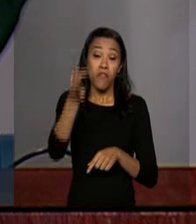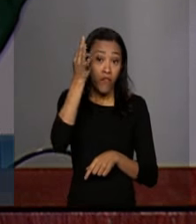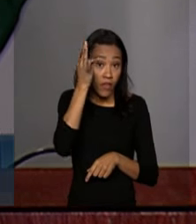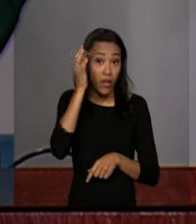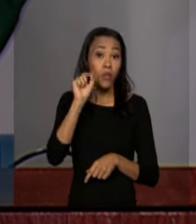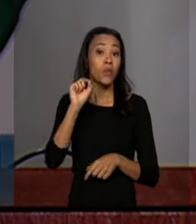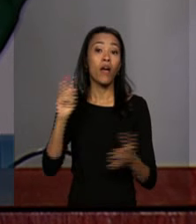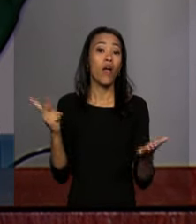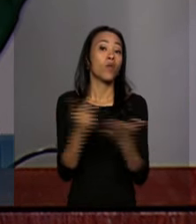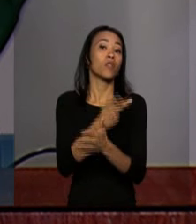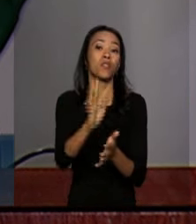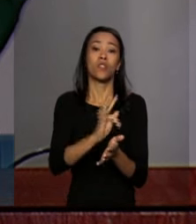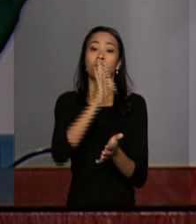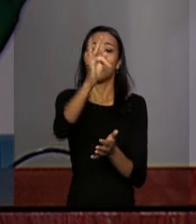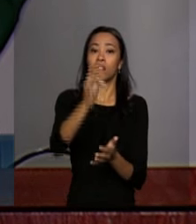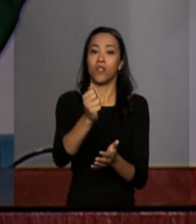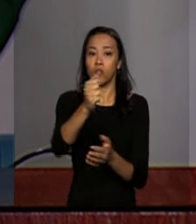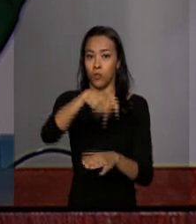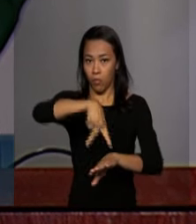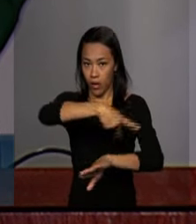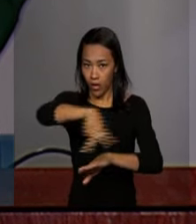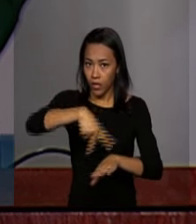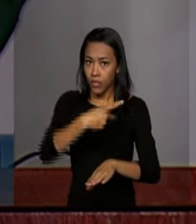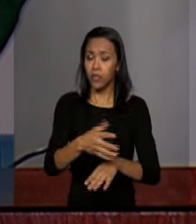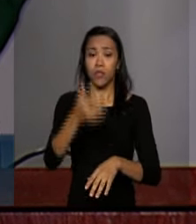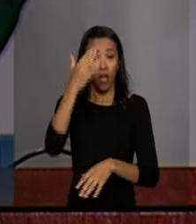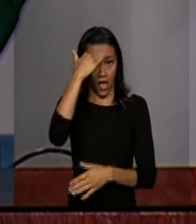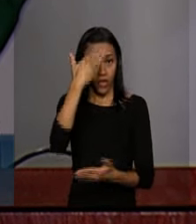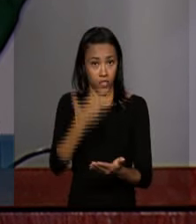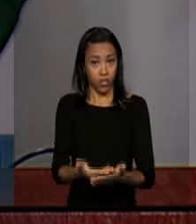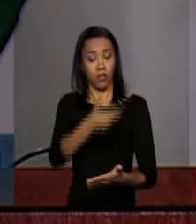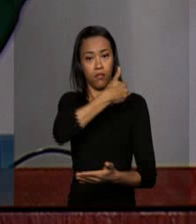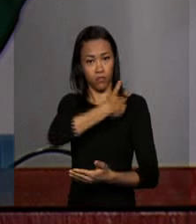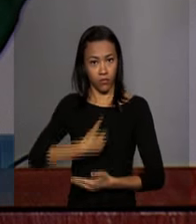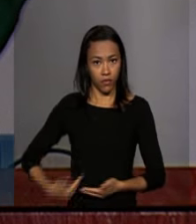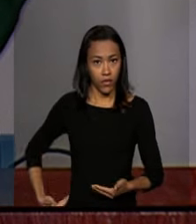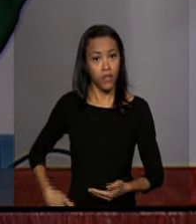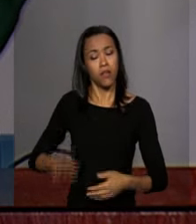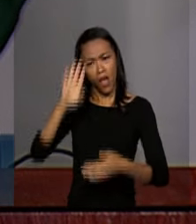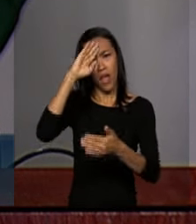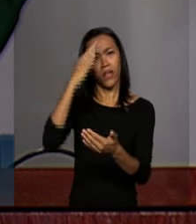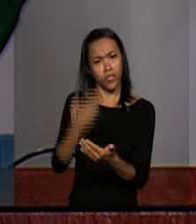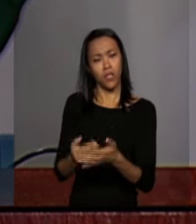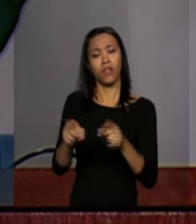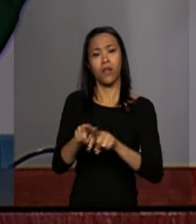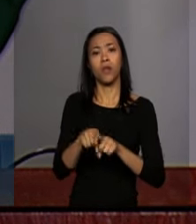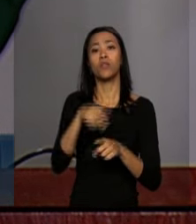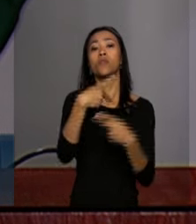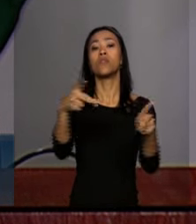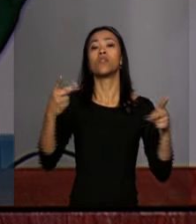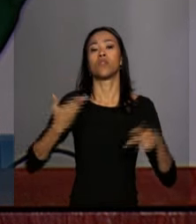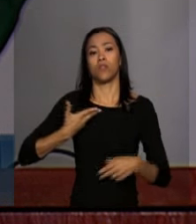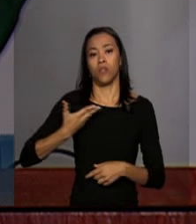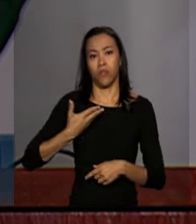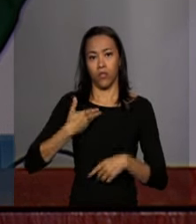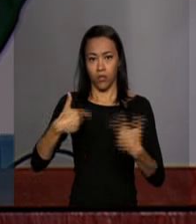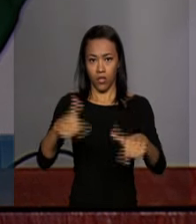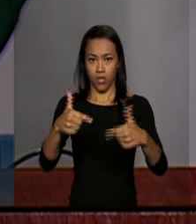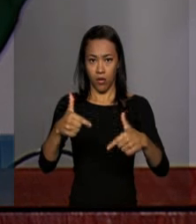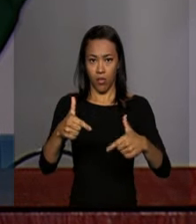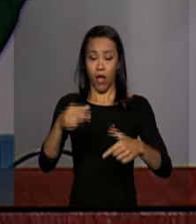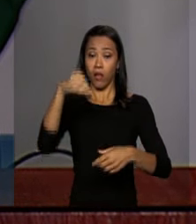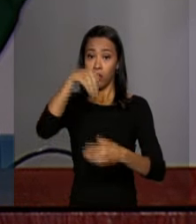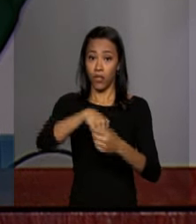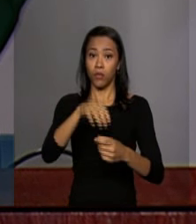do país, fé nas instituições democráticas, confiança nos seus colegas do Itamaraty e de outros órgãos da administração